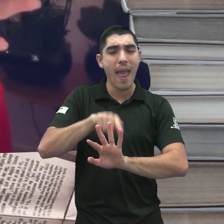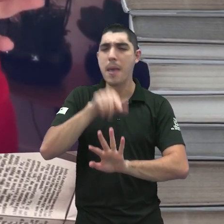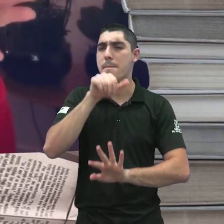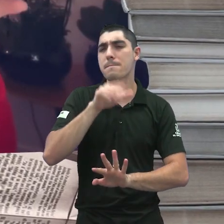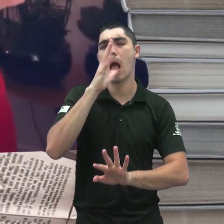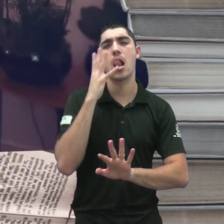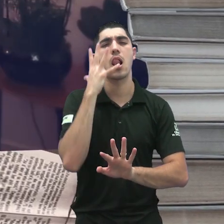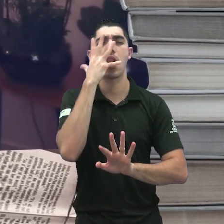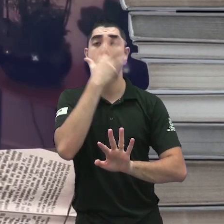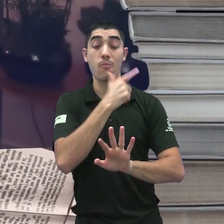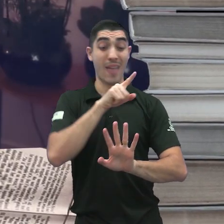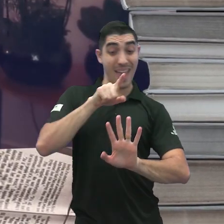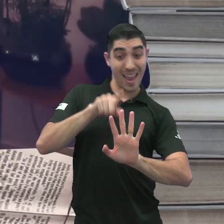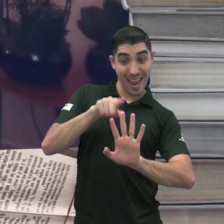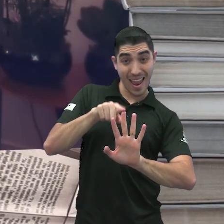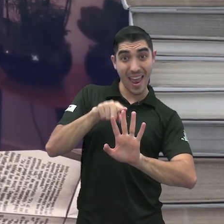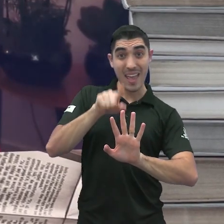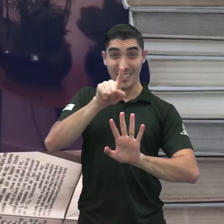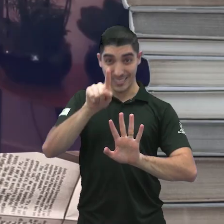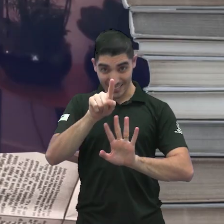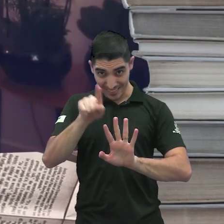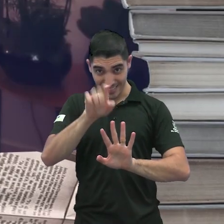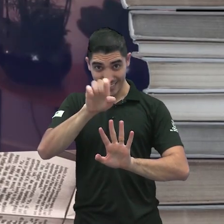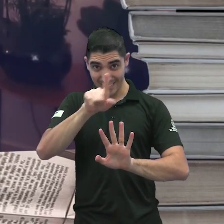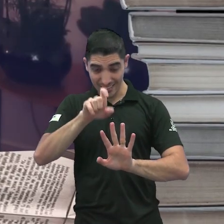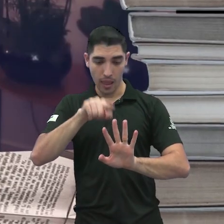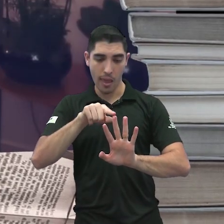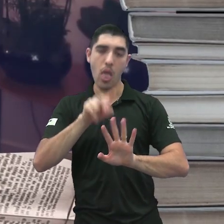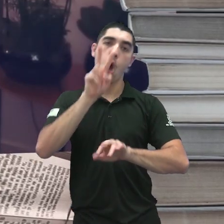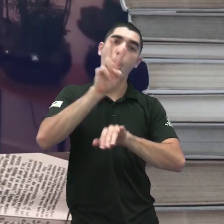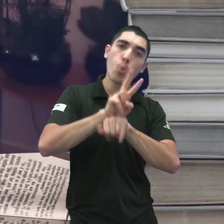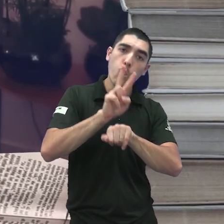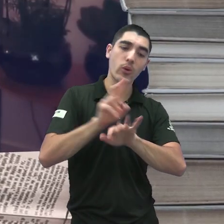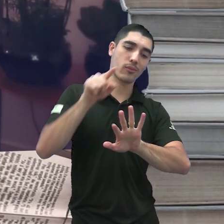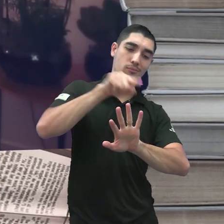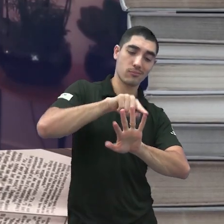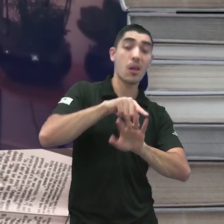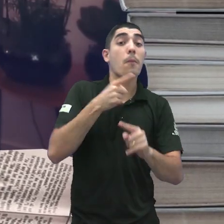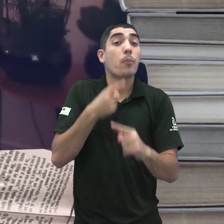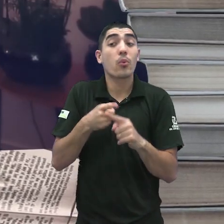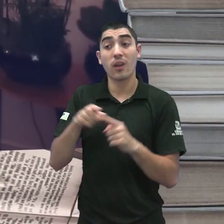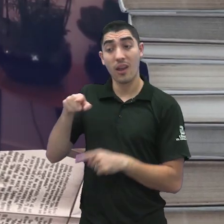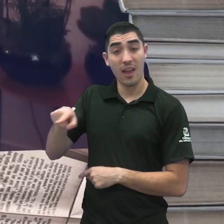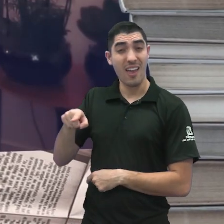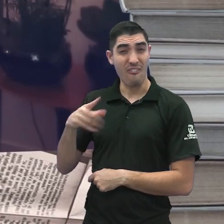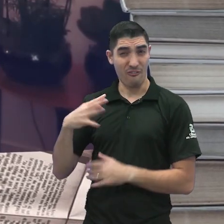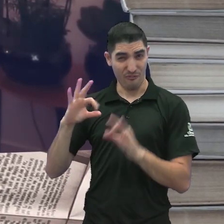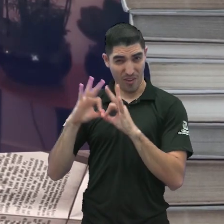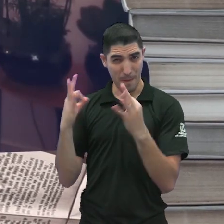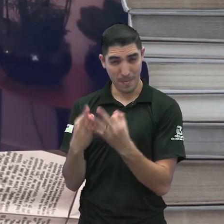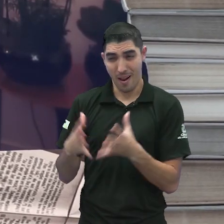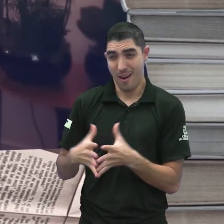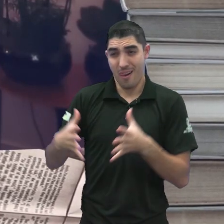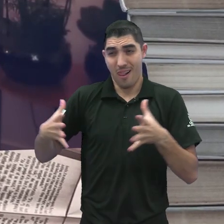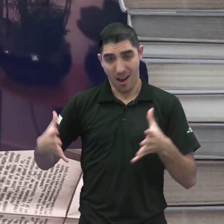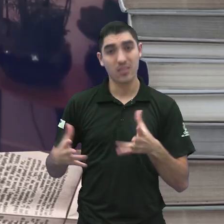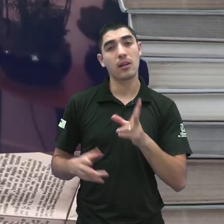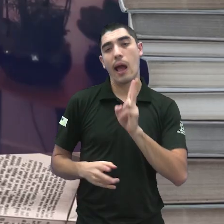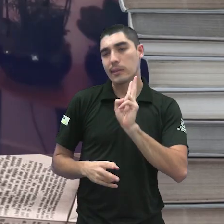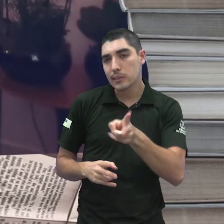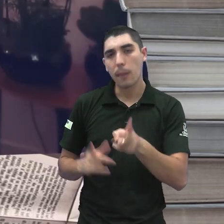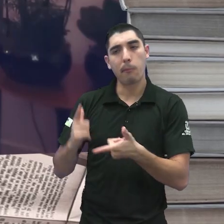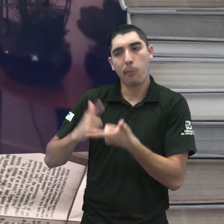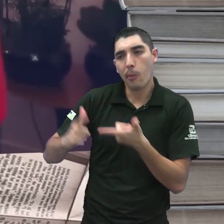linda do mundo. E o Zezé cuida muito do Luiz, porque ele vai explicar aqui que na estrutura da família, né, como são muitos filhos, e como a situação